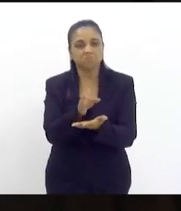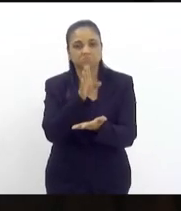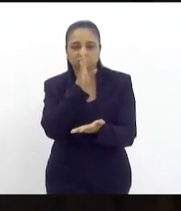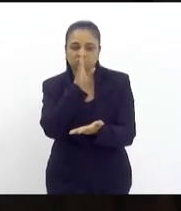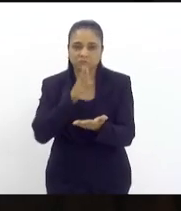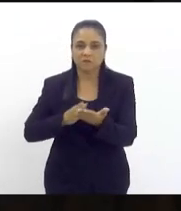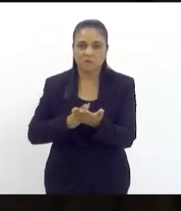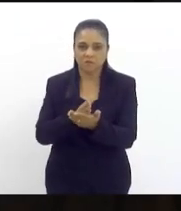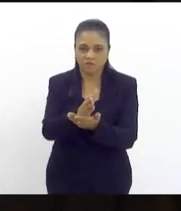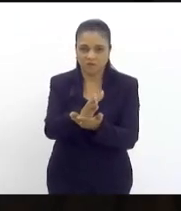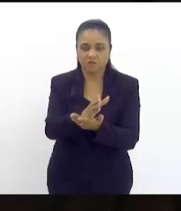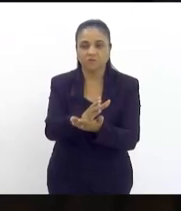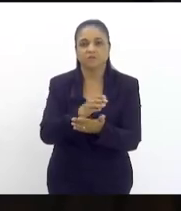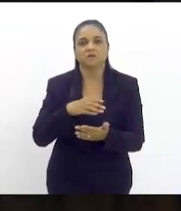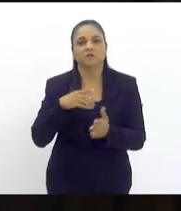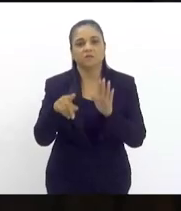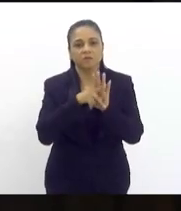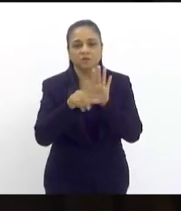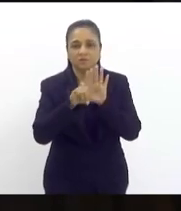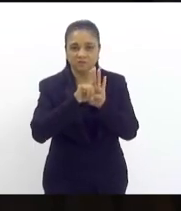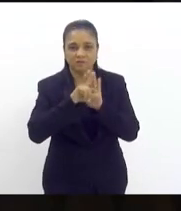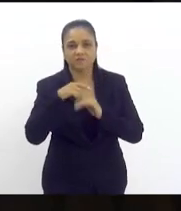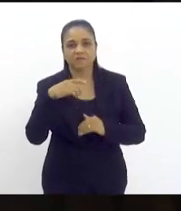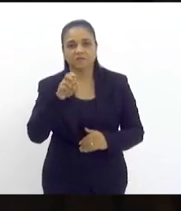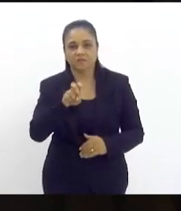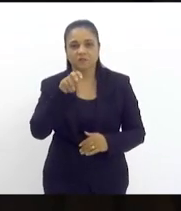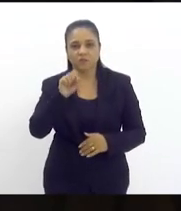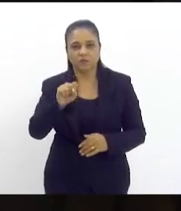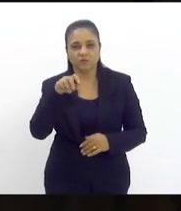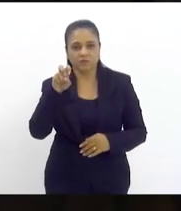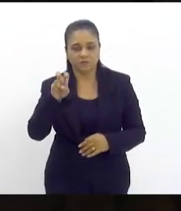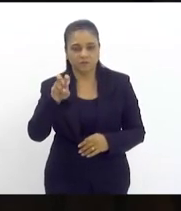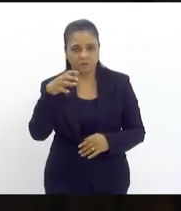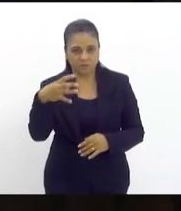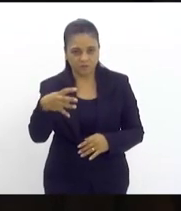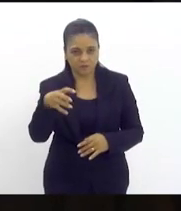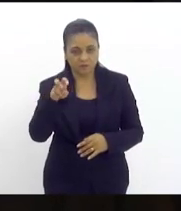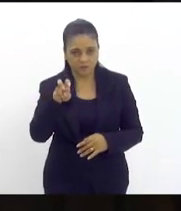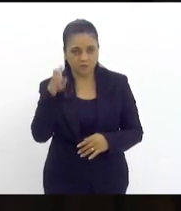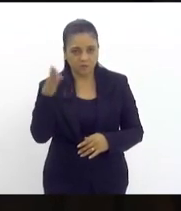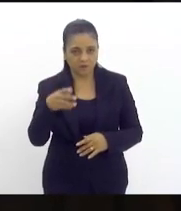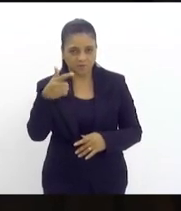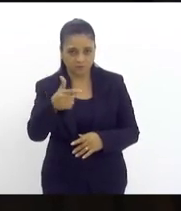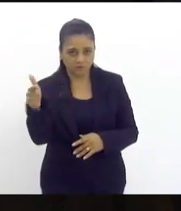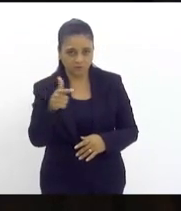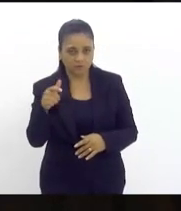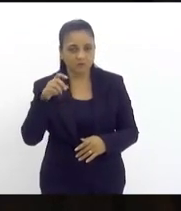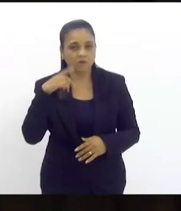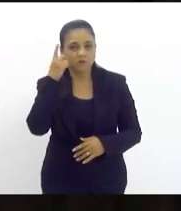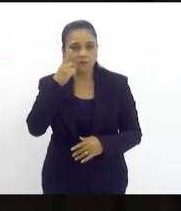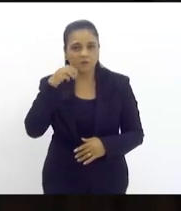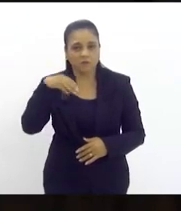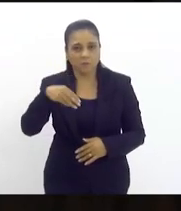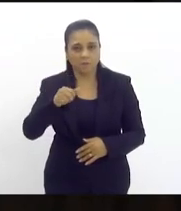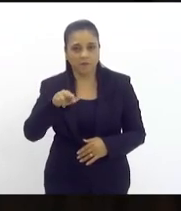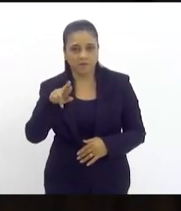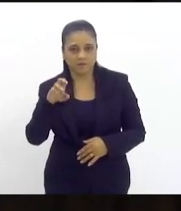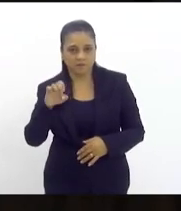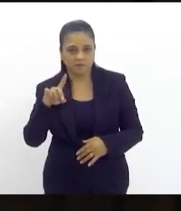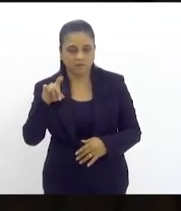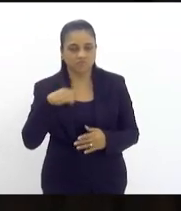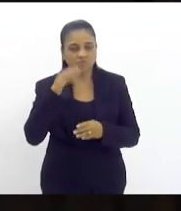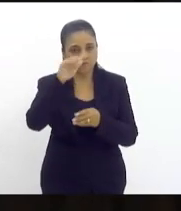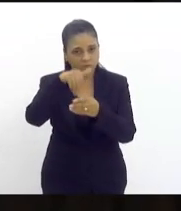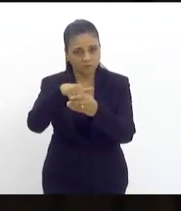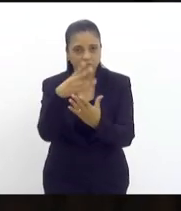permaneçam como estão, aprovado. Projeto de lei 5845 de 2022, deputado Carlos Macedo. Em votação,